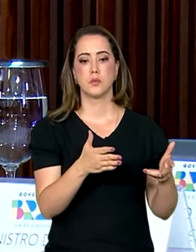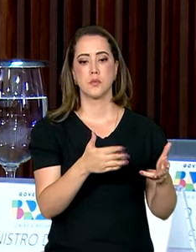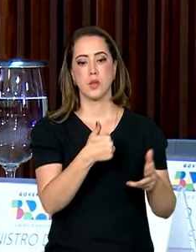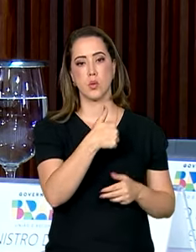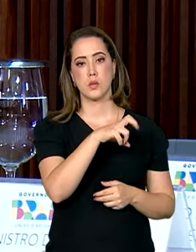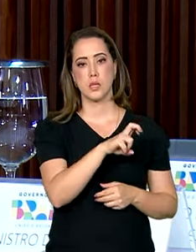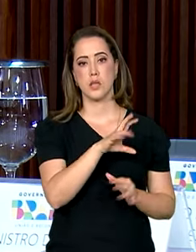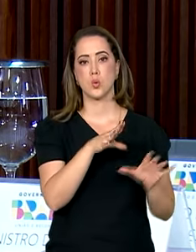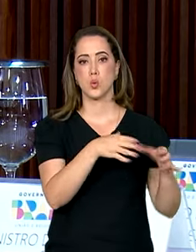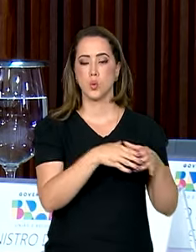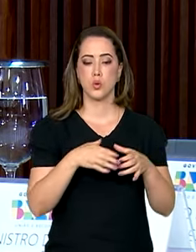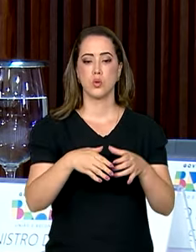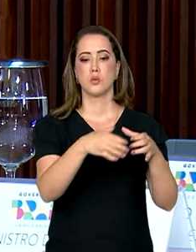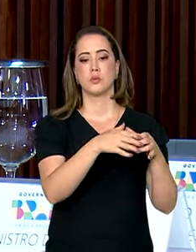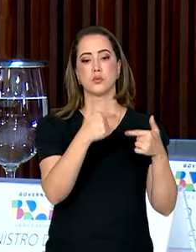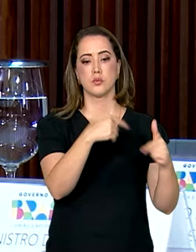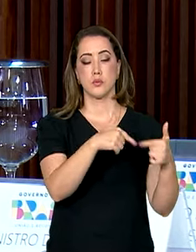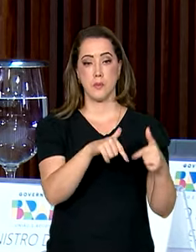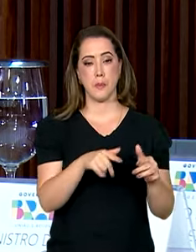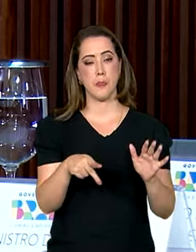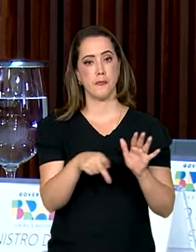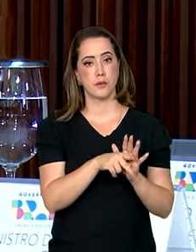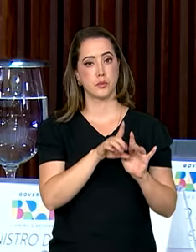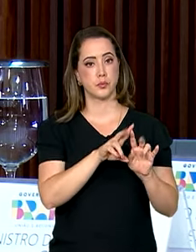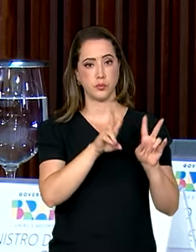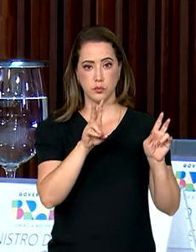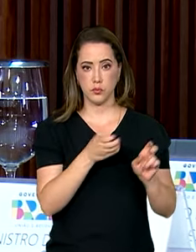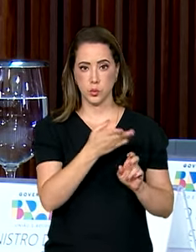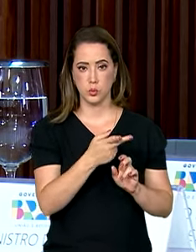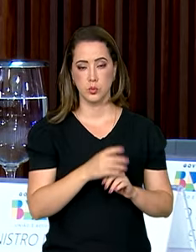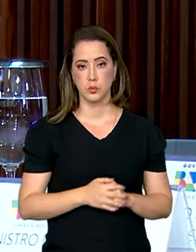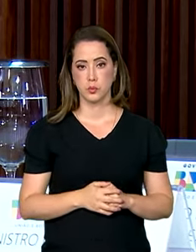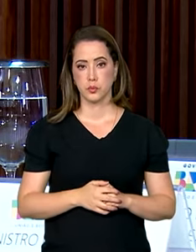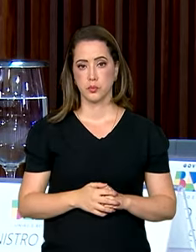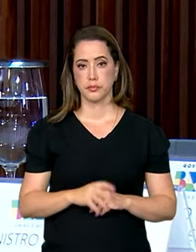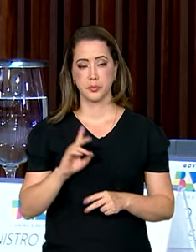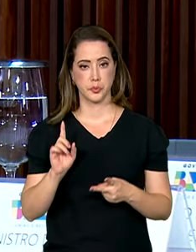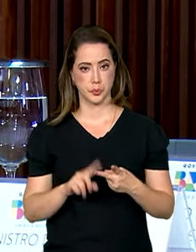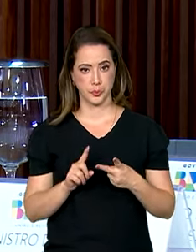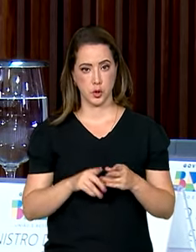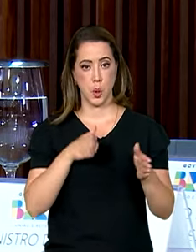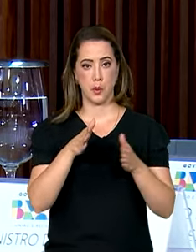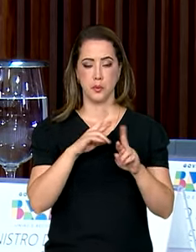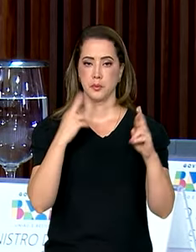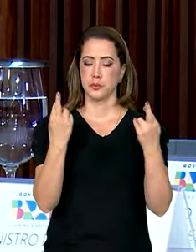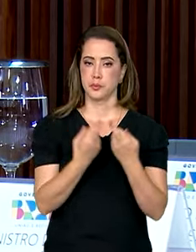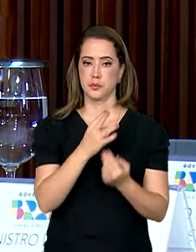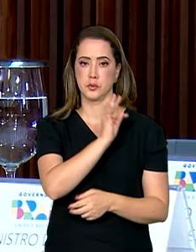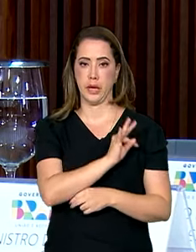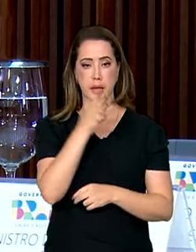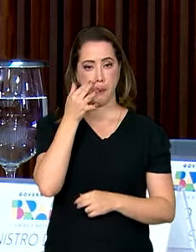15 grupos de trabalho da trilha de sherpas uma segunda fase de reuniões técnicas